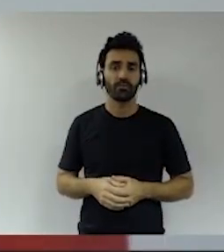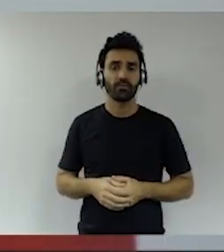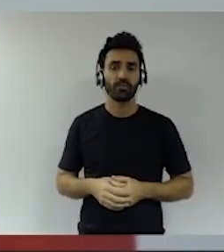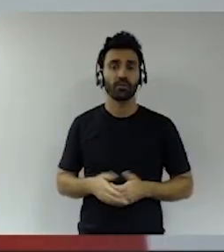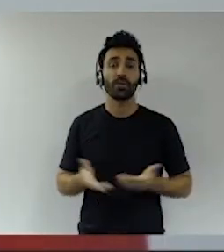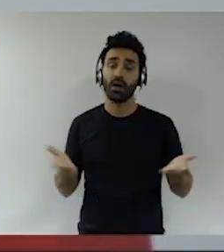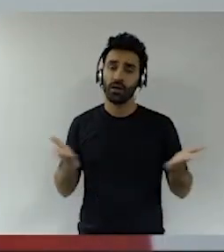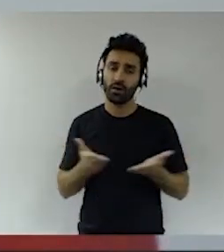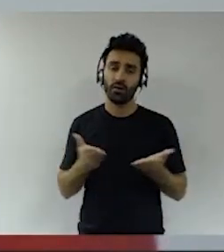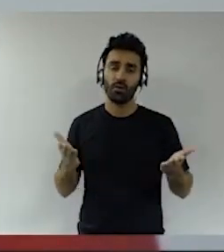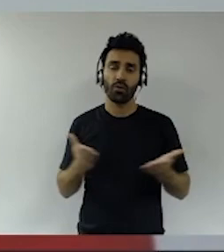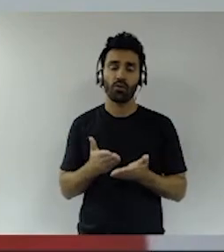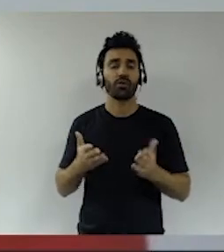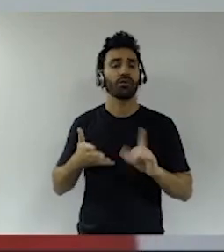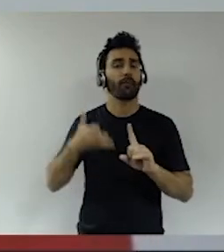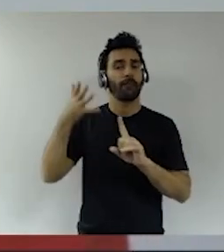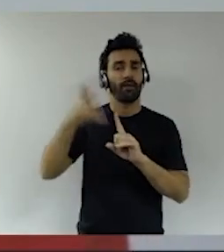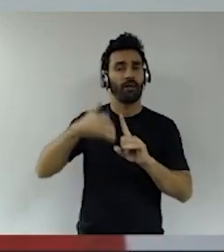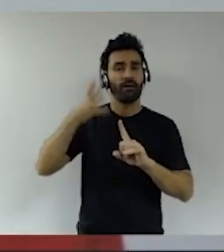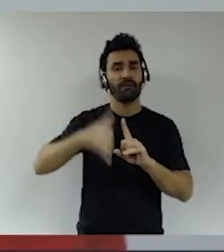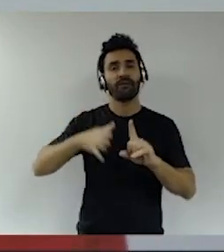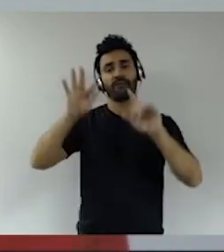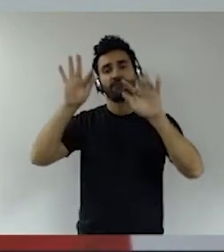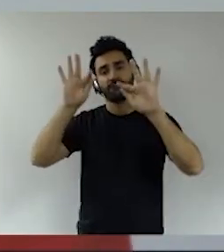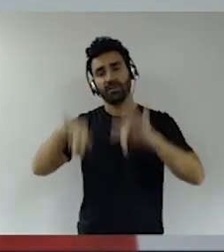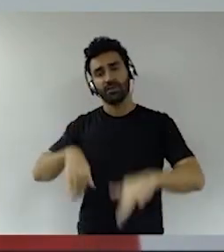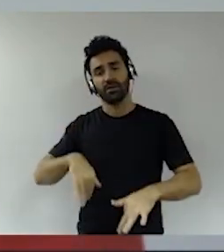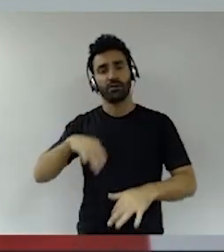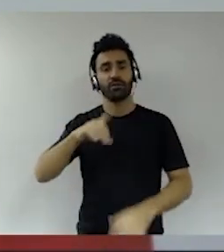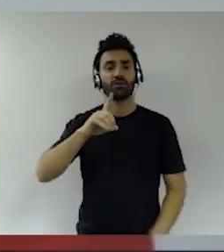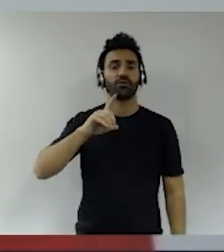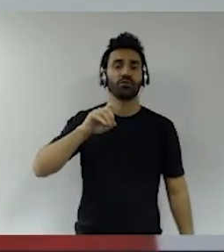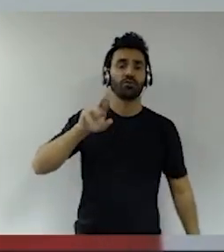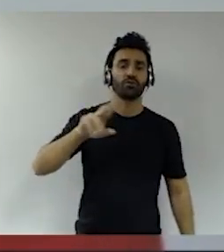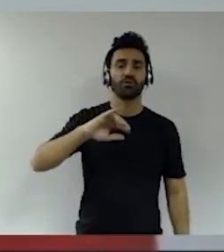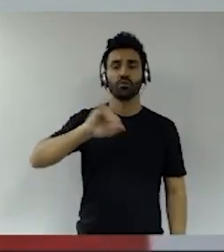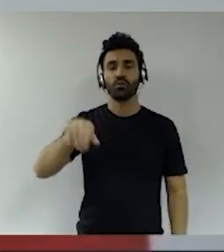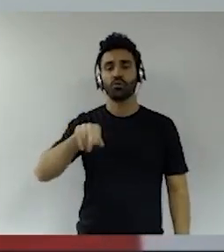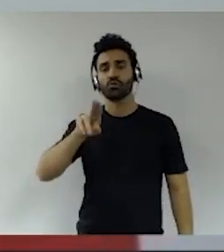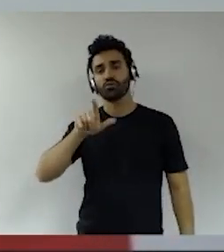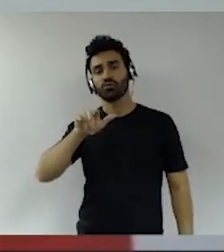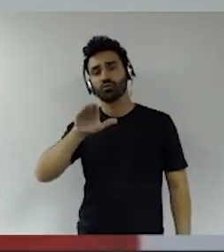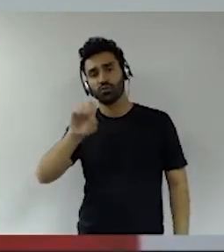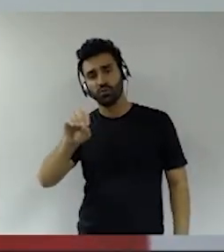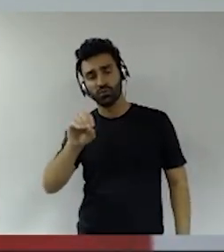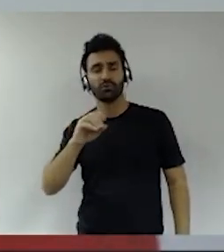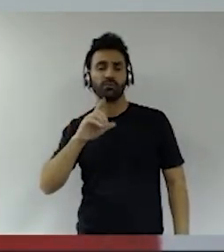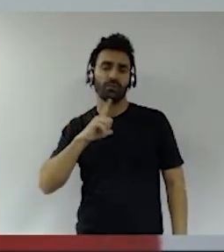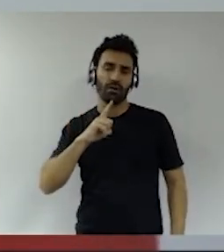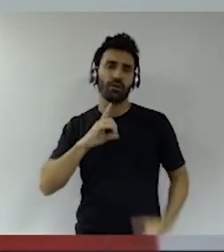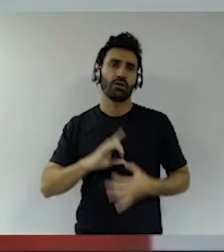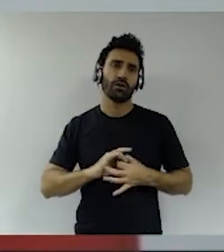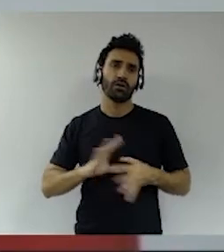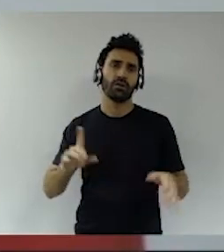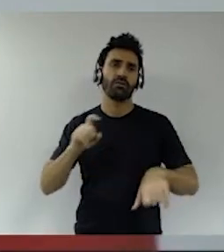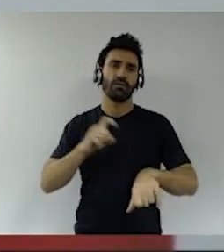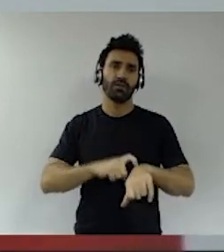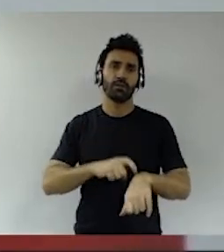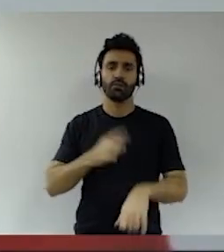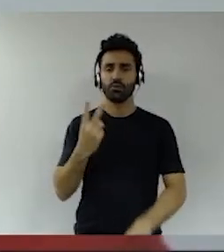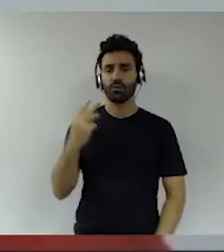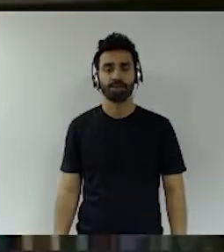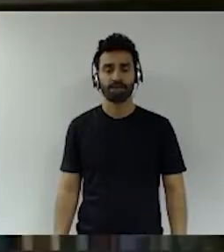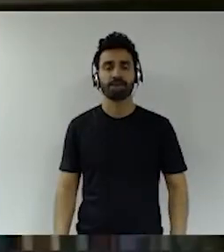sua explanação final, Dr. Júlio César de Aguiar, tem 2 minutos, por